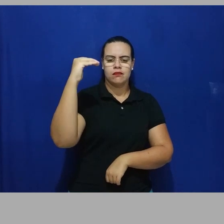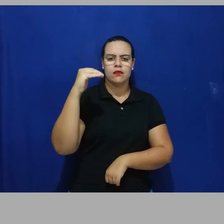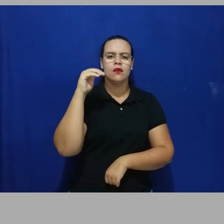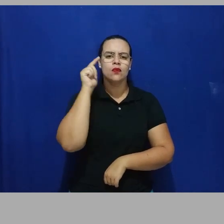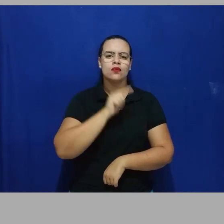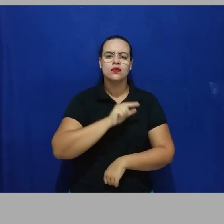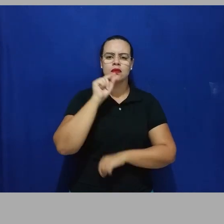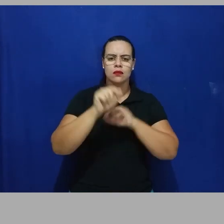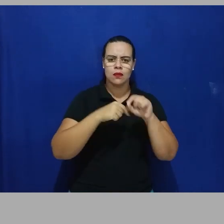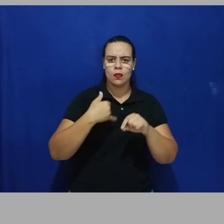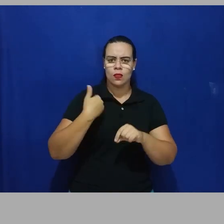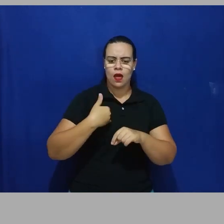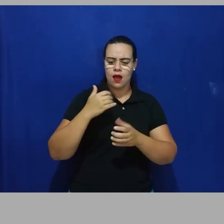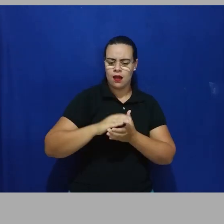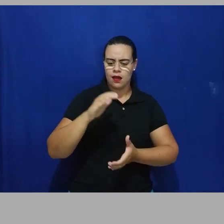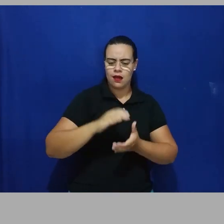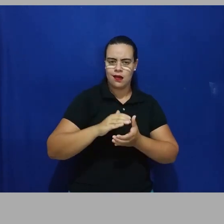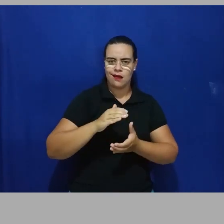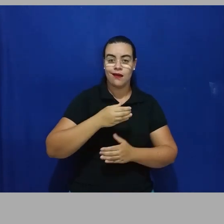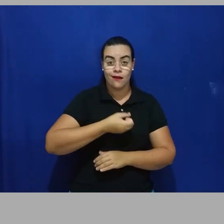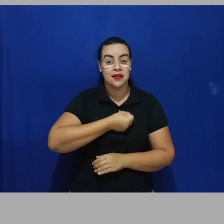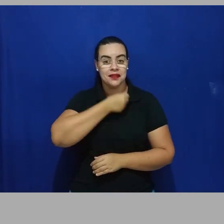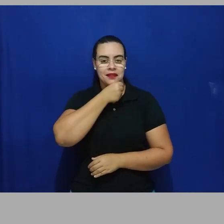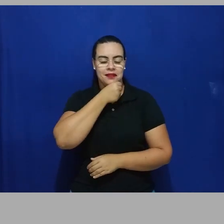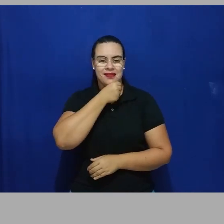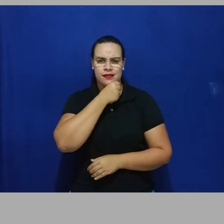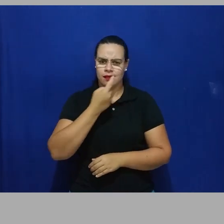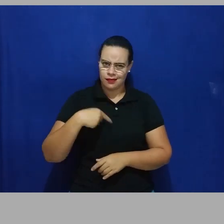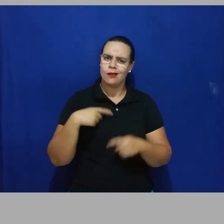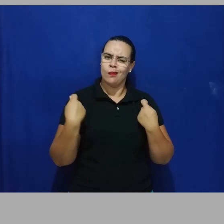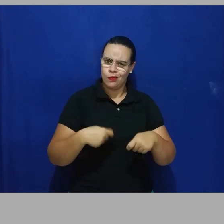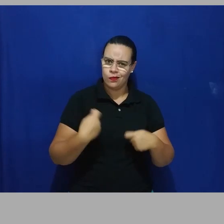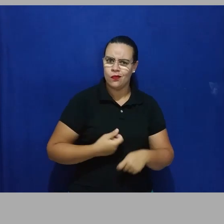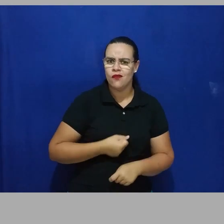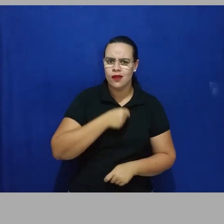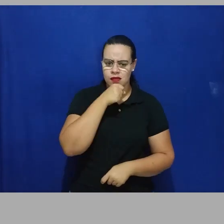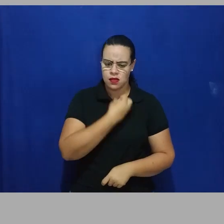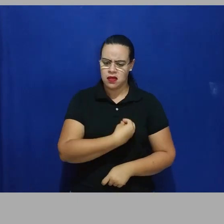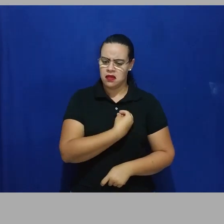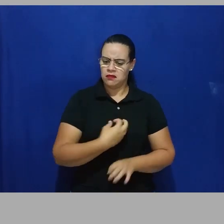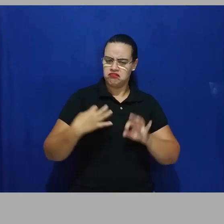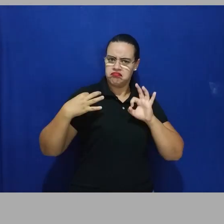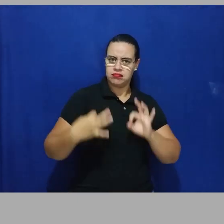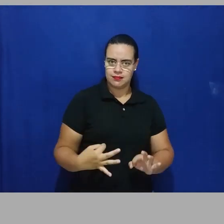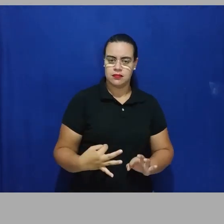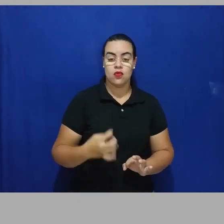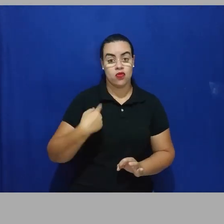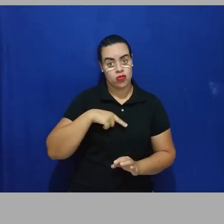maioridade. Conseguimos, a partir da maioridade, envelhecer. Precisamos envelhecer com